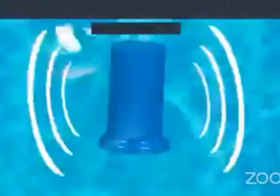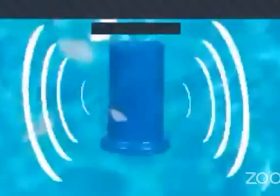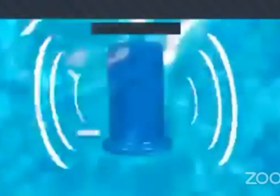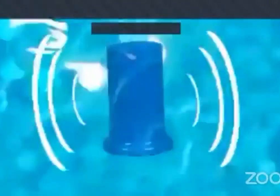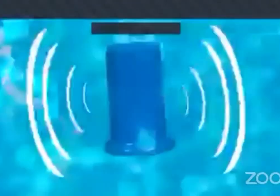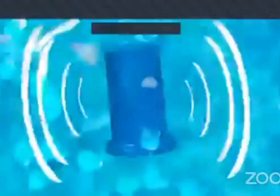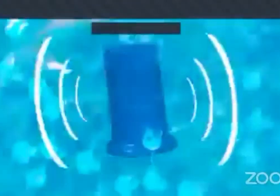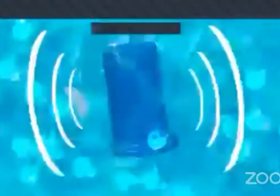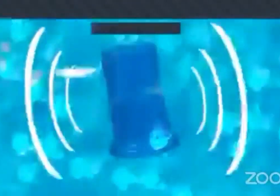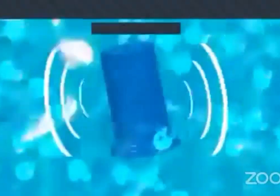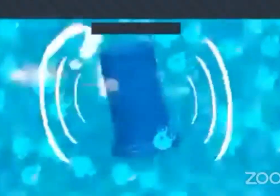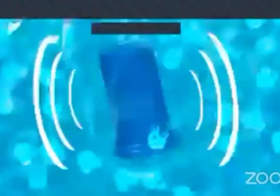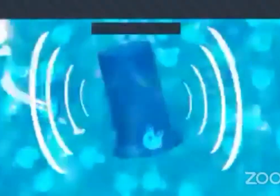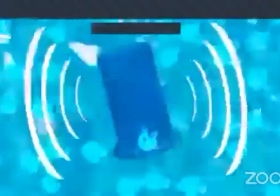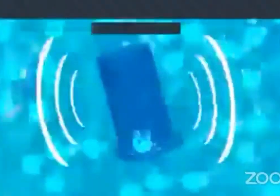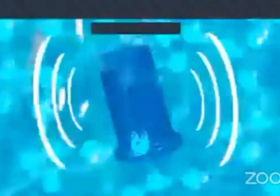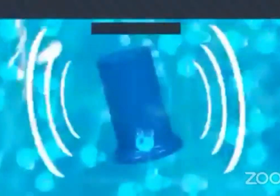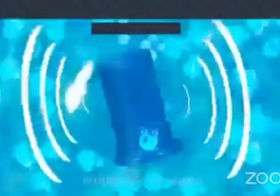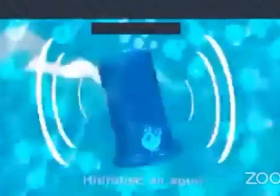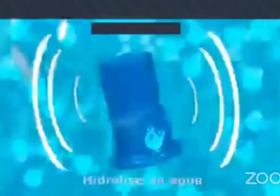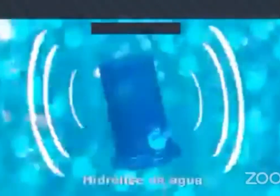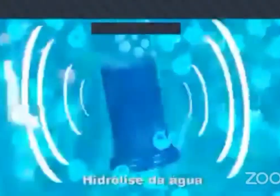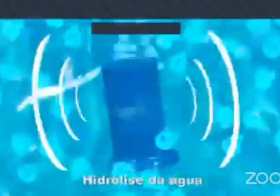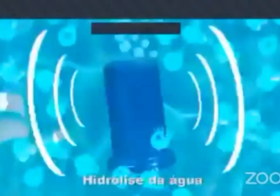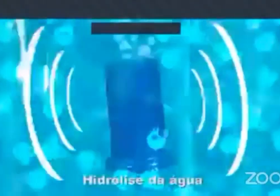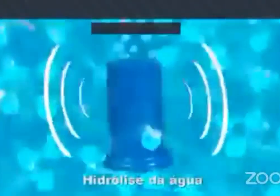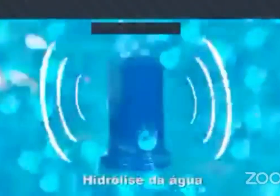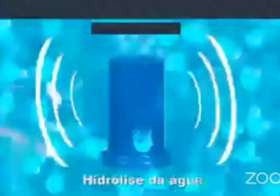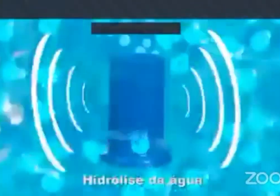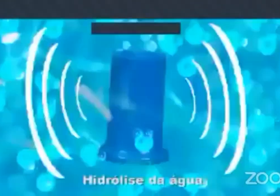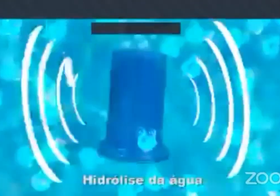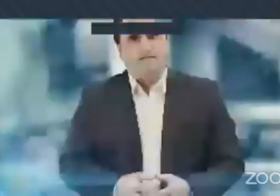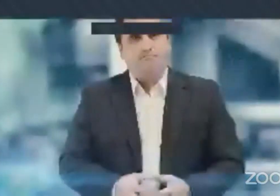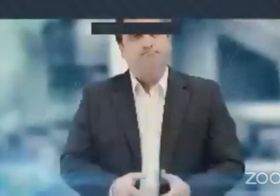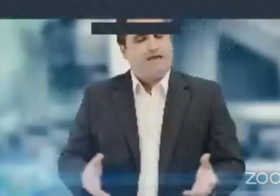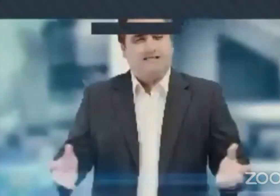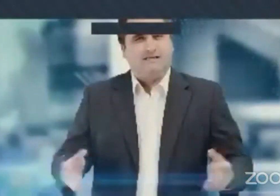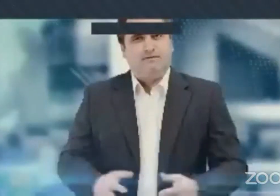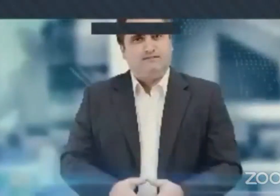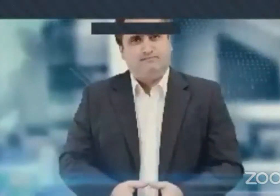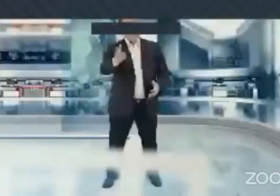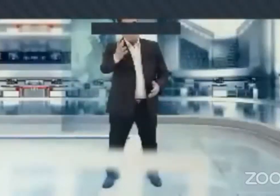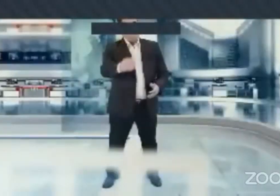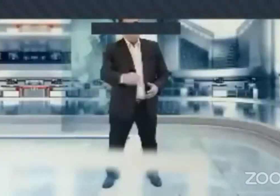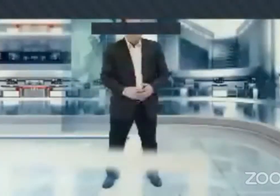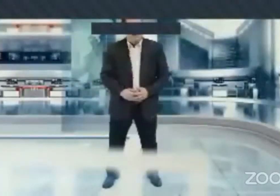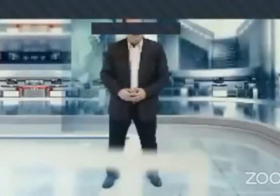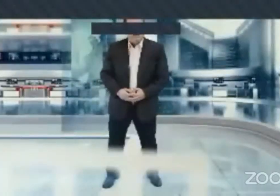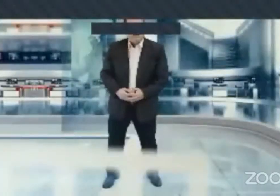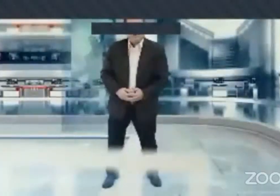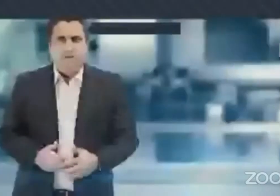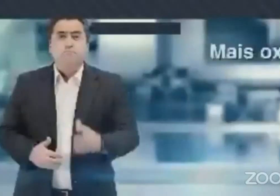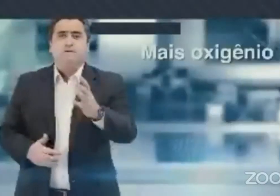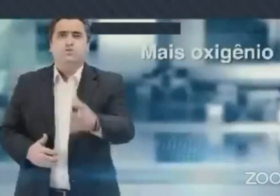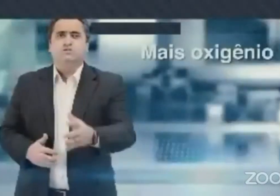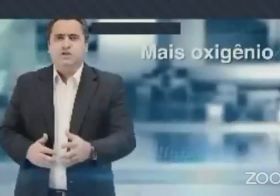Silosimol, modifica a estrutura molecular da água através de uma reação química chamada hidrólise. É simples. Sabe o que isso